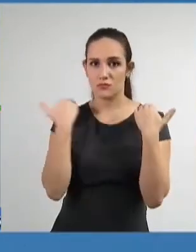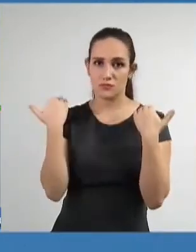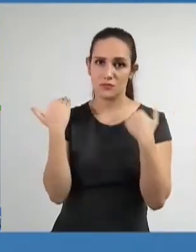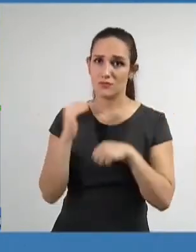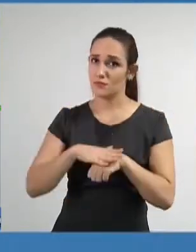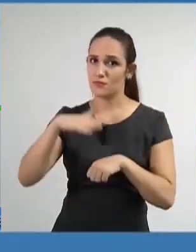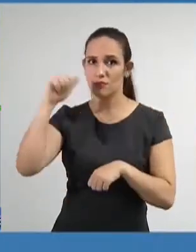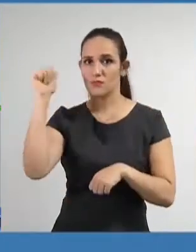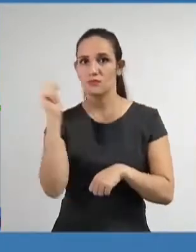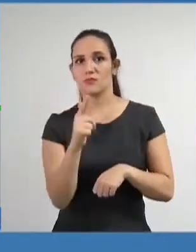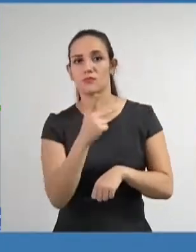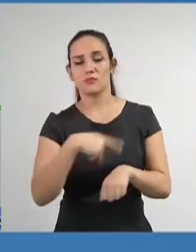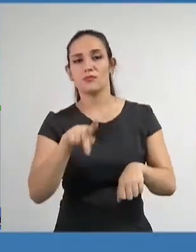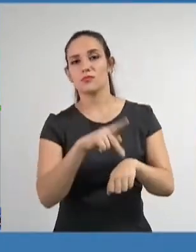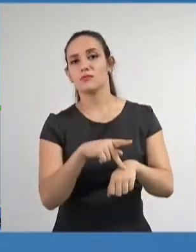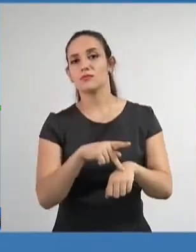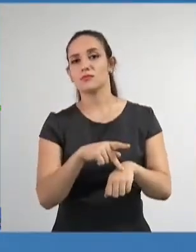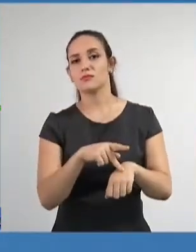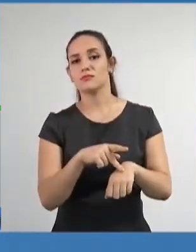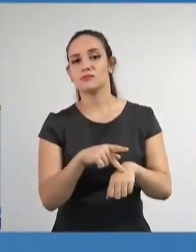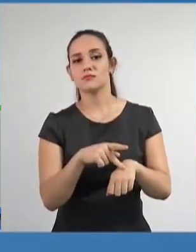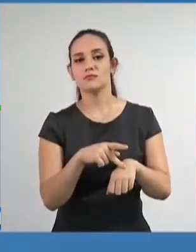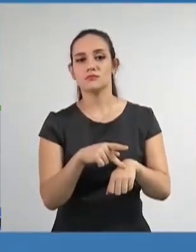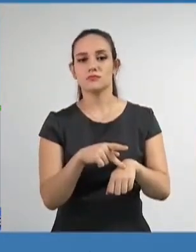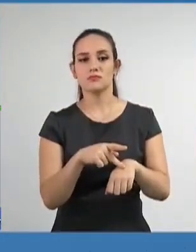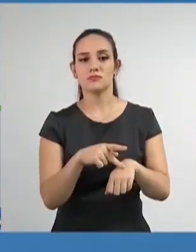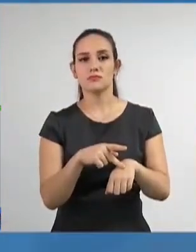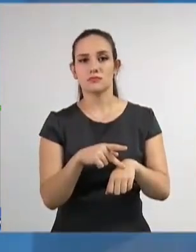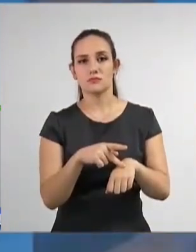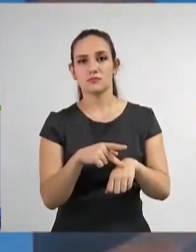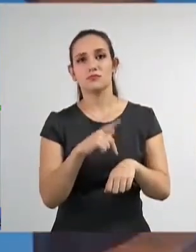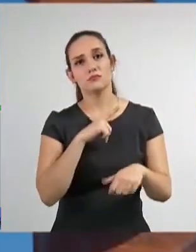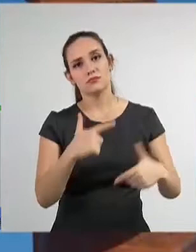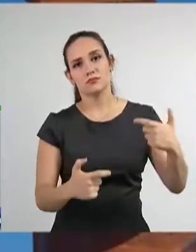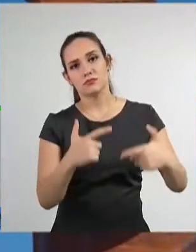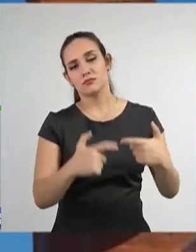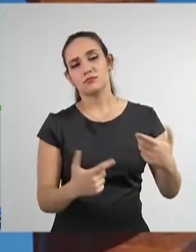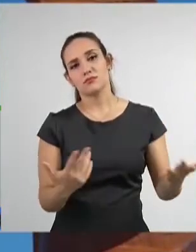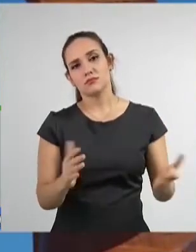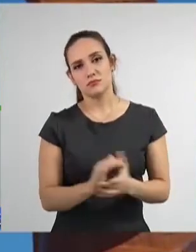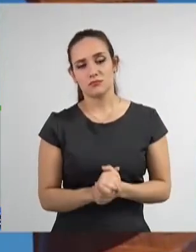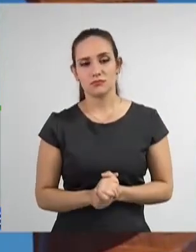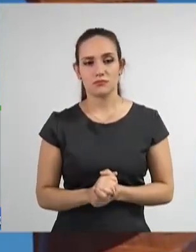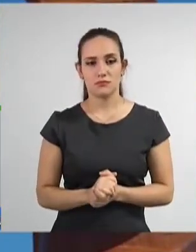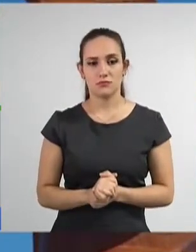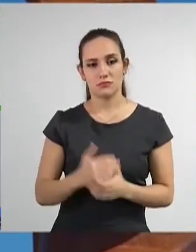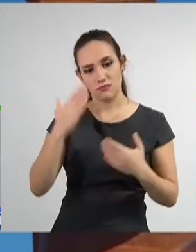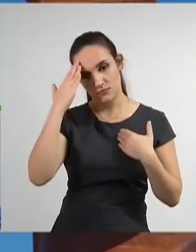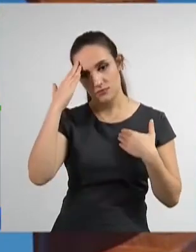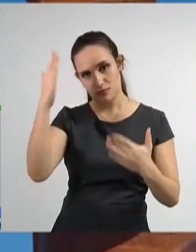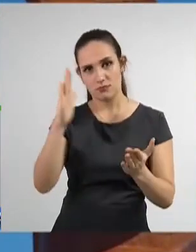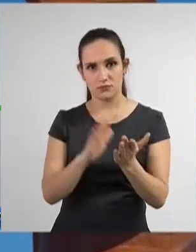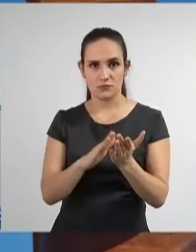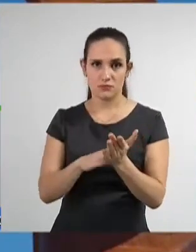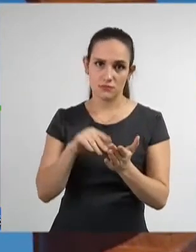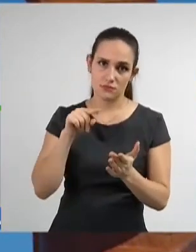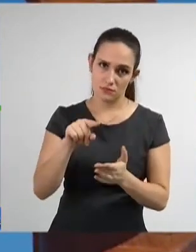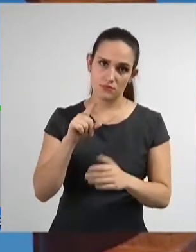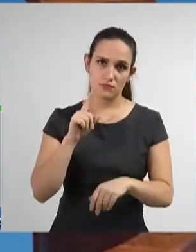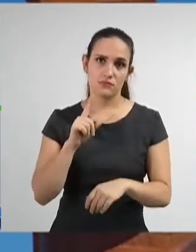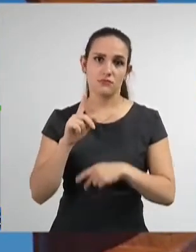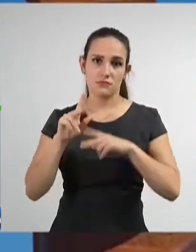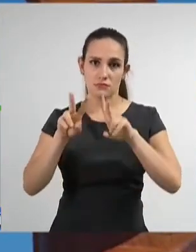do que muitos países que vivem diuturnamente no clima de guerra. Agradeço a parte e parabenizo Vossa Excelência pelo